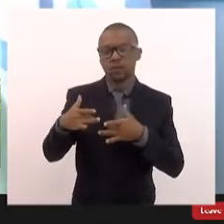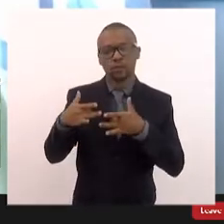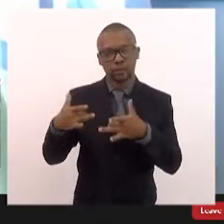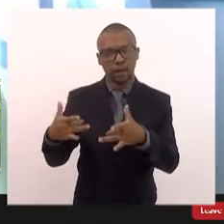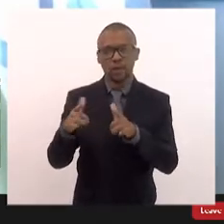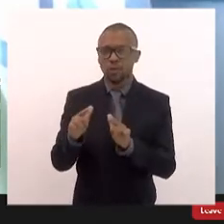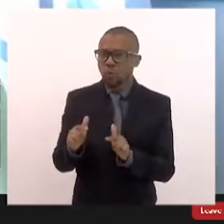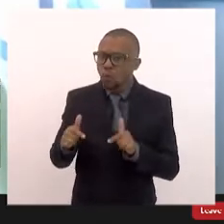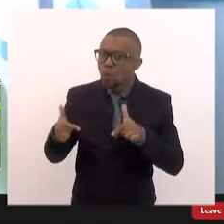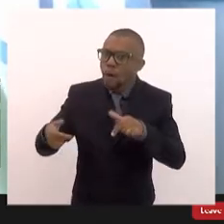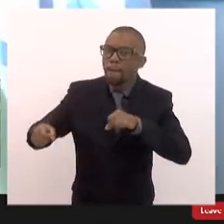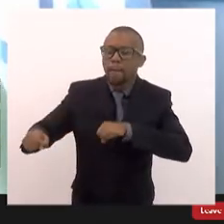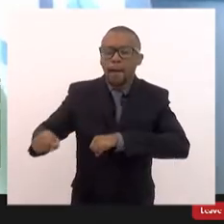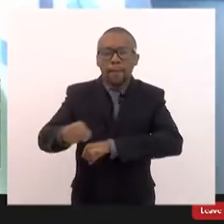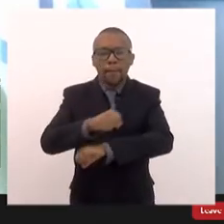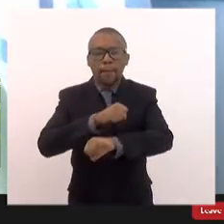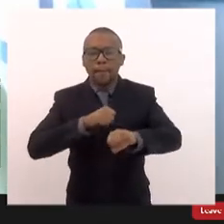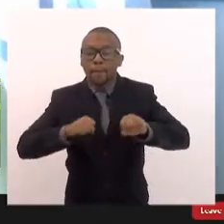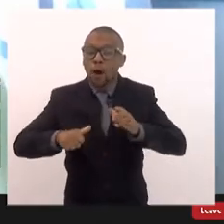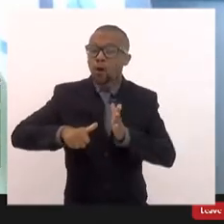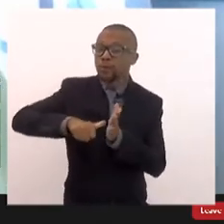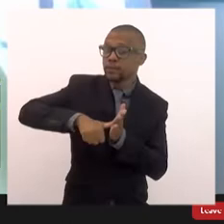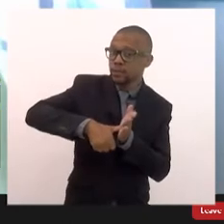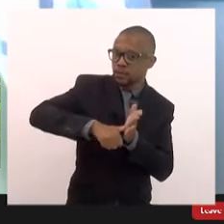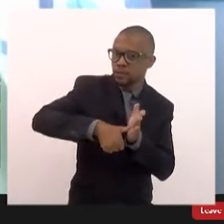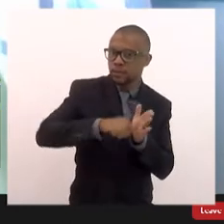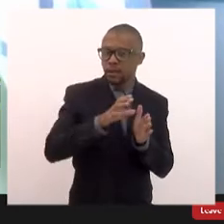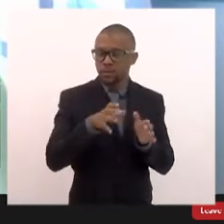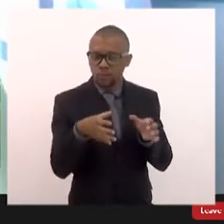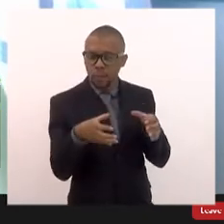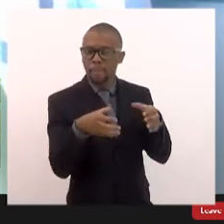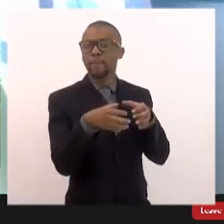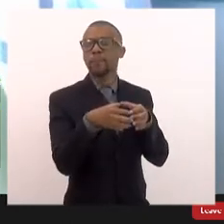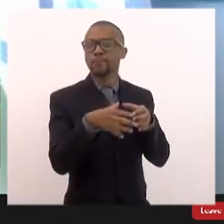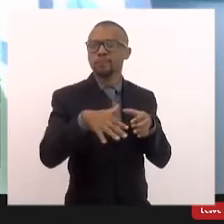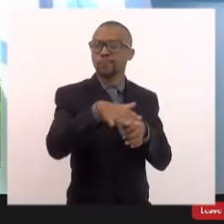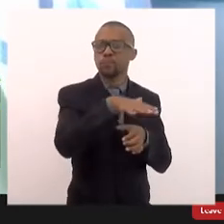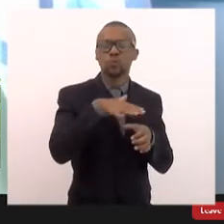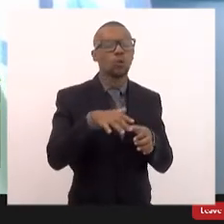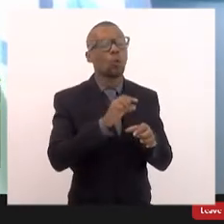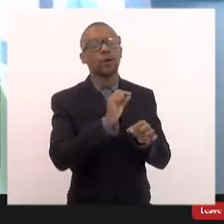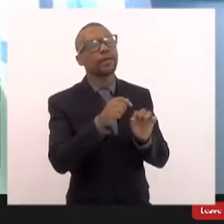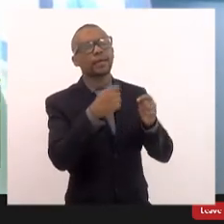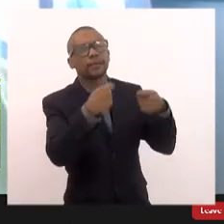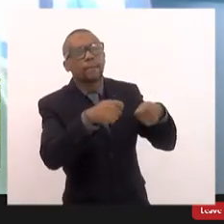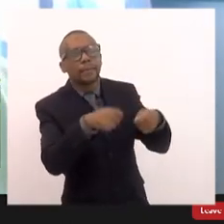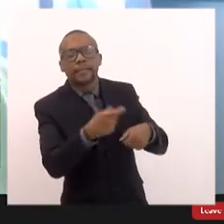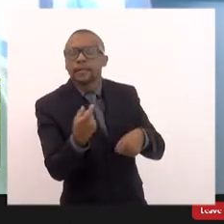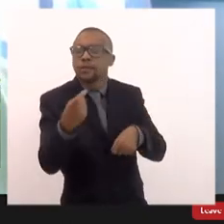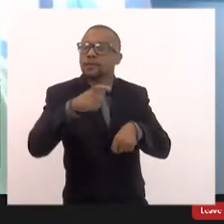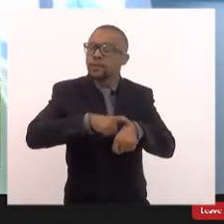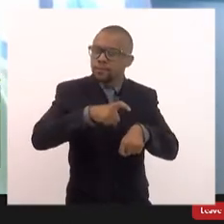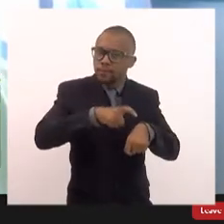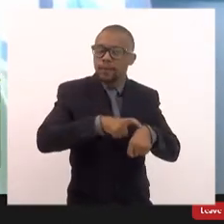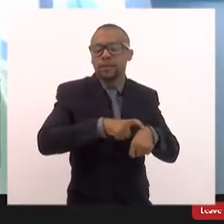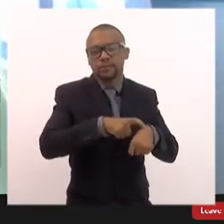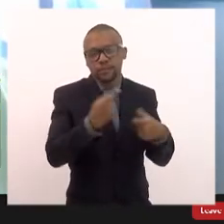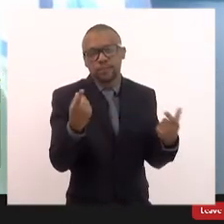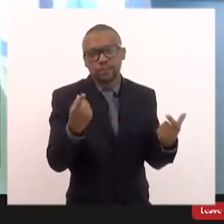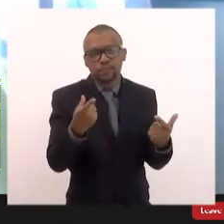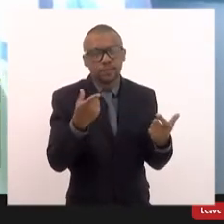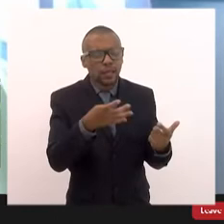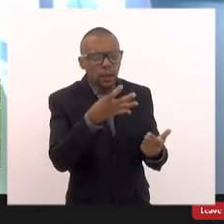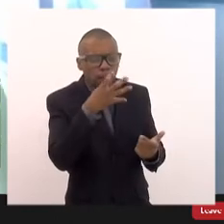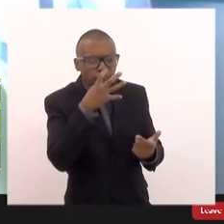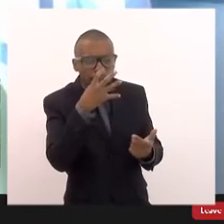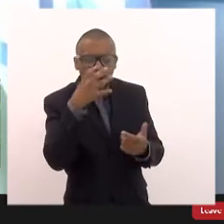dos cooperativados, o que, que eles estão mais necessitando nesse momento, e ouvir das autoridades o